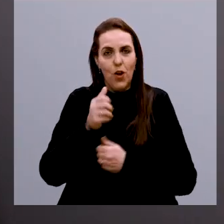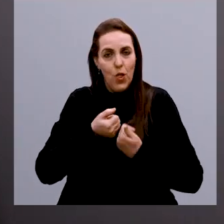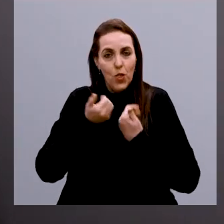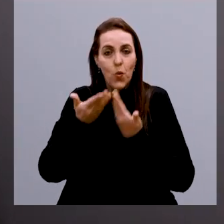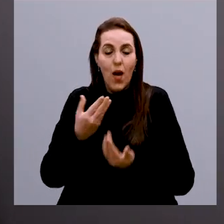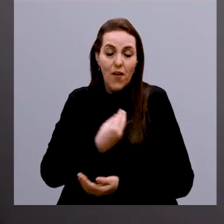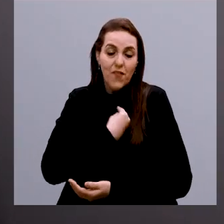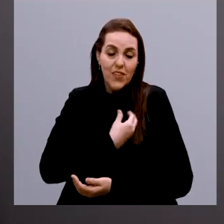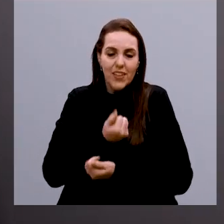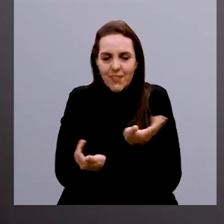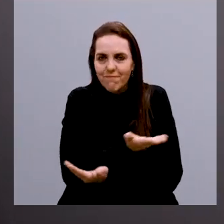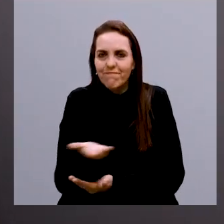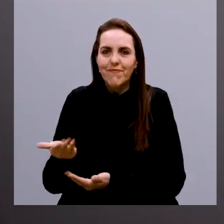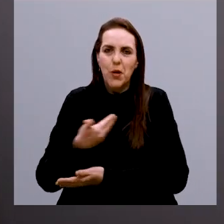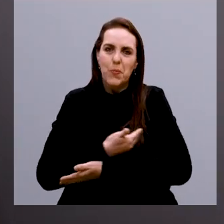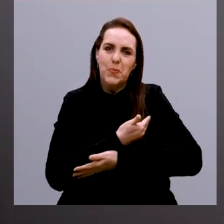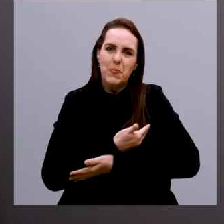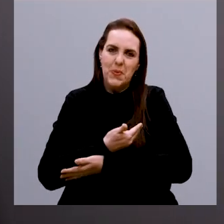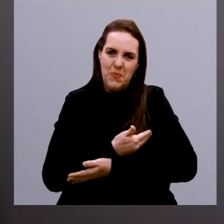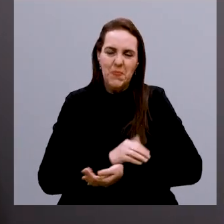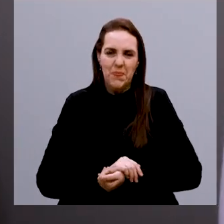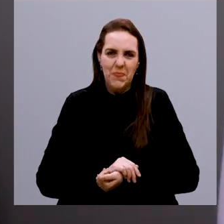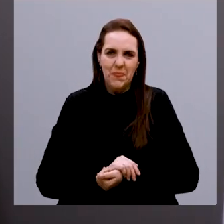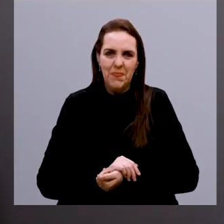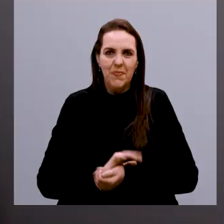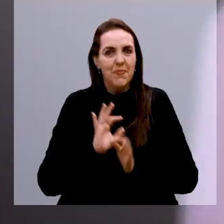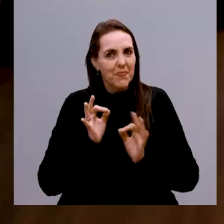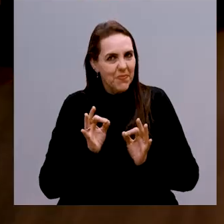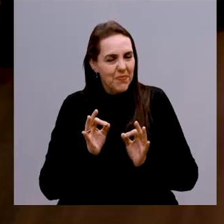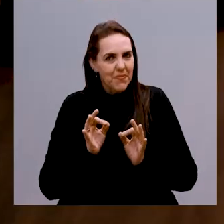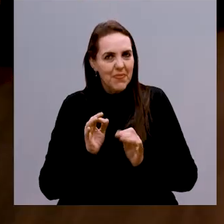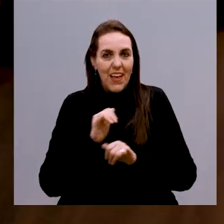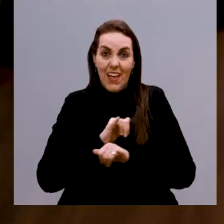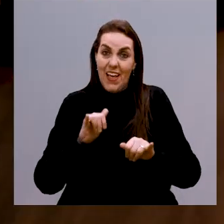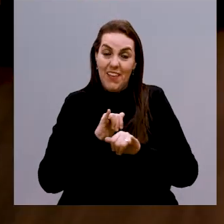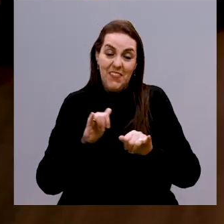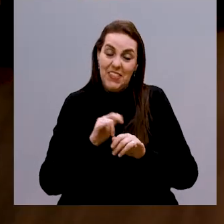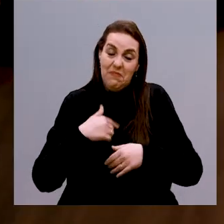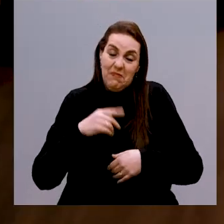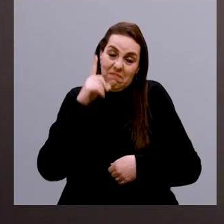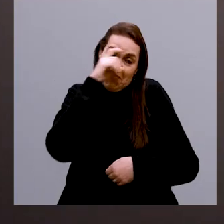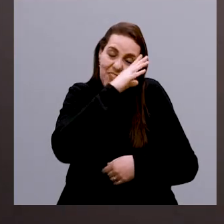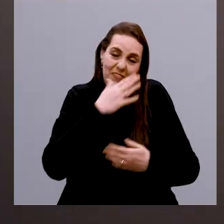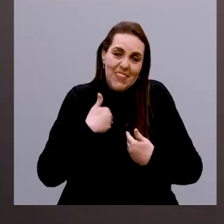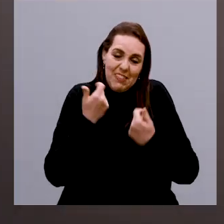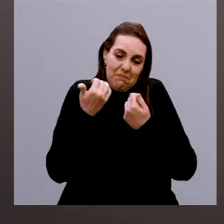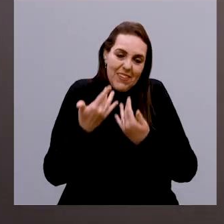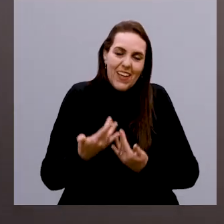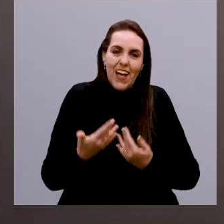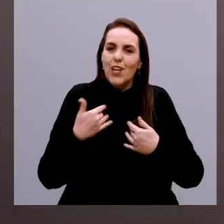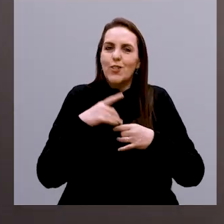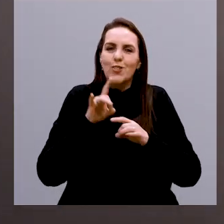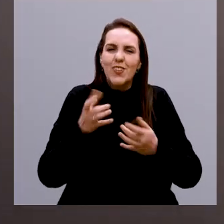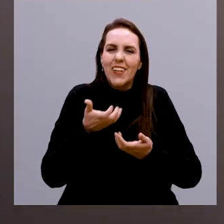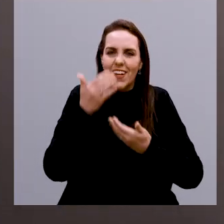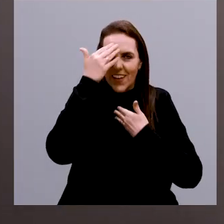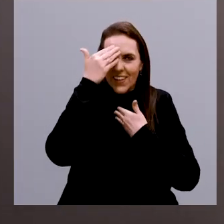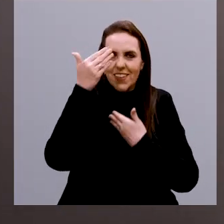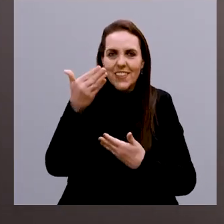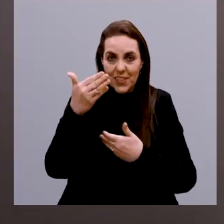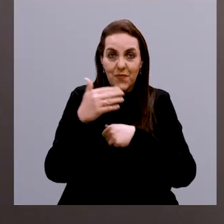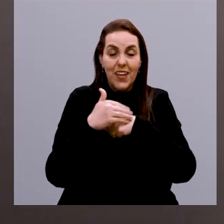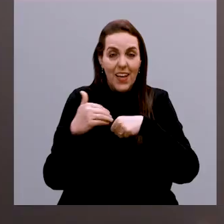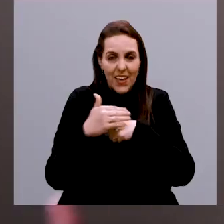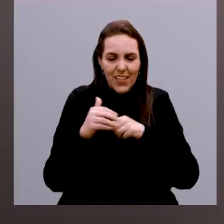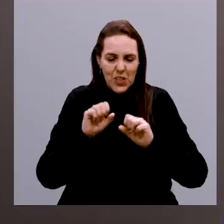Geral e doe vida para os bebês. Bom, Cris, depois desses recados fica difícil, né? Eu acho que da minha parte a gente precisa muito